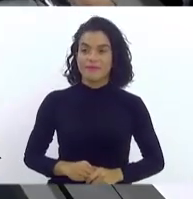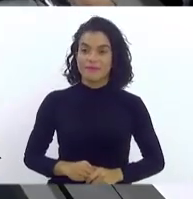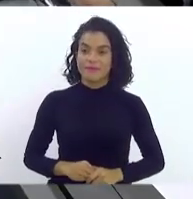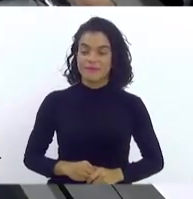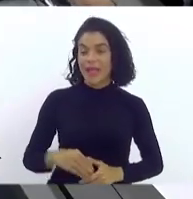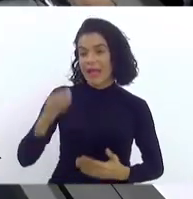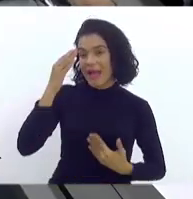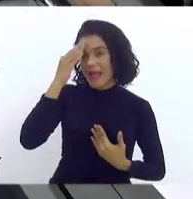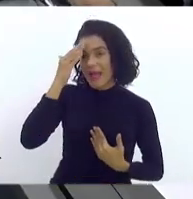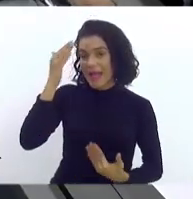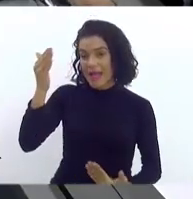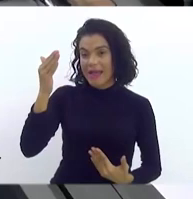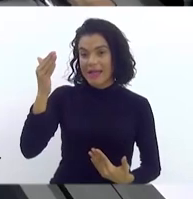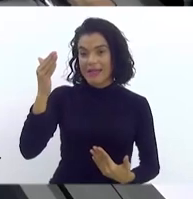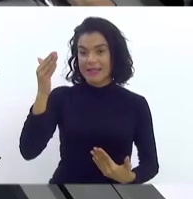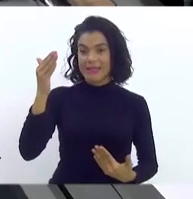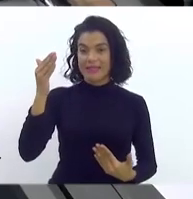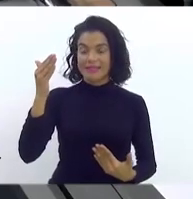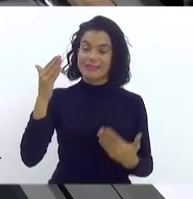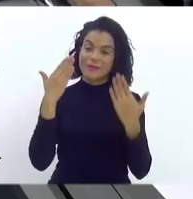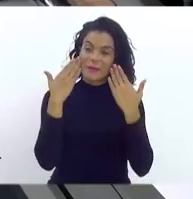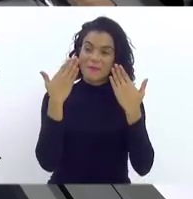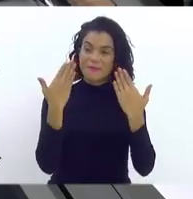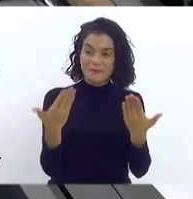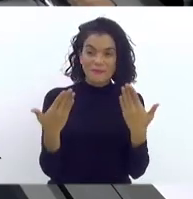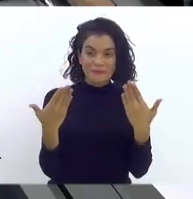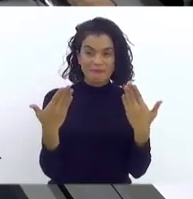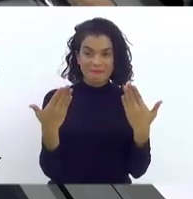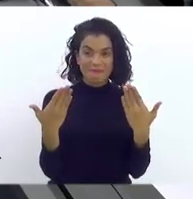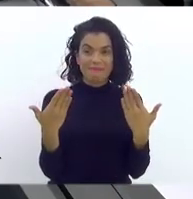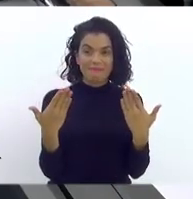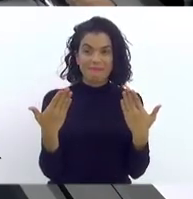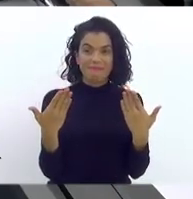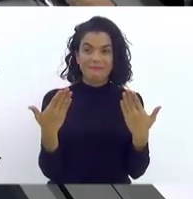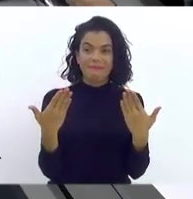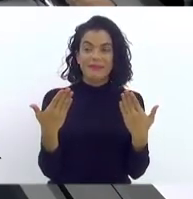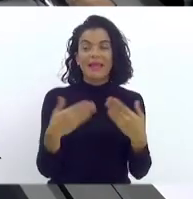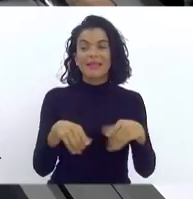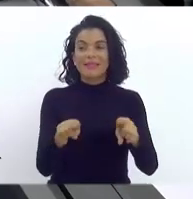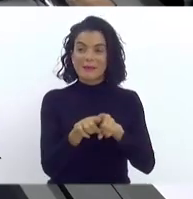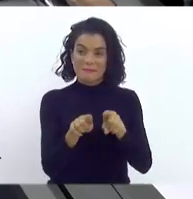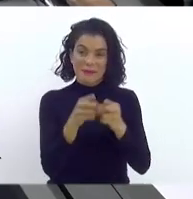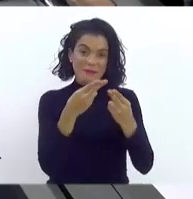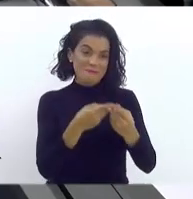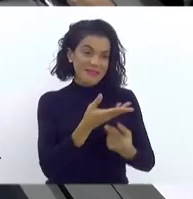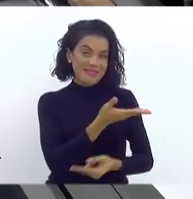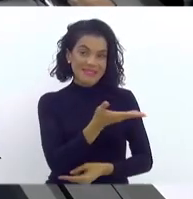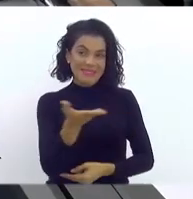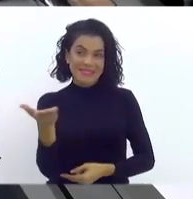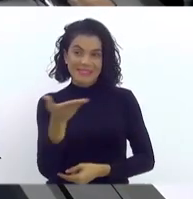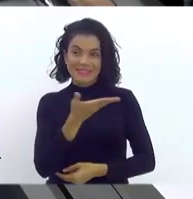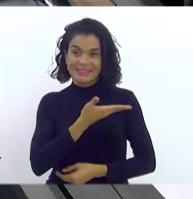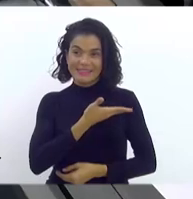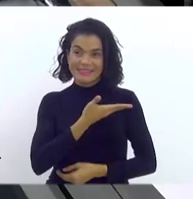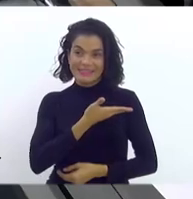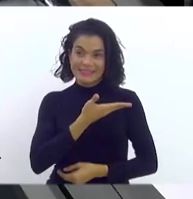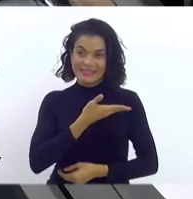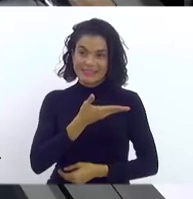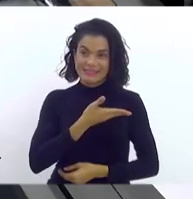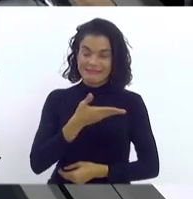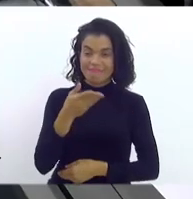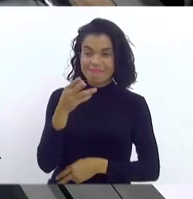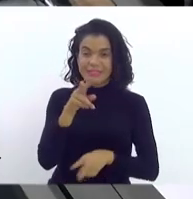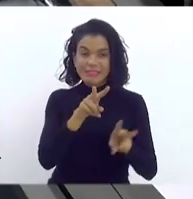Bem, agradeço a apresentação e também a paciência dos colegas em ouvir